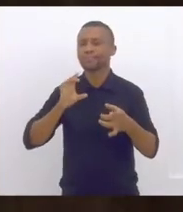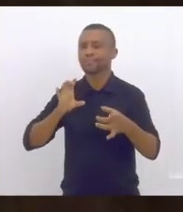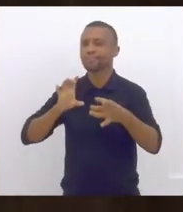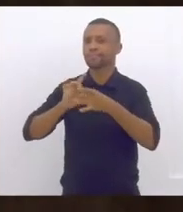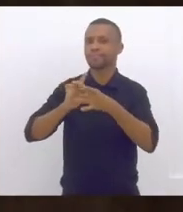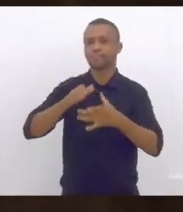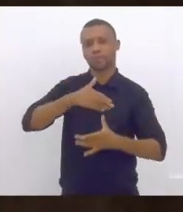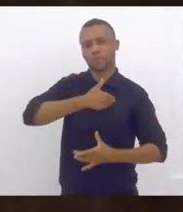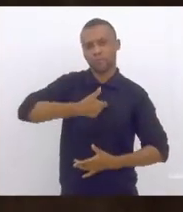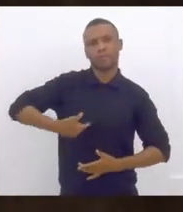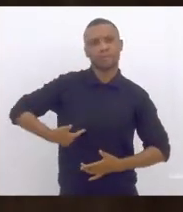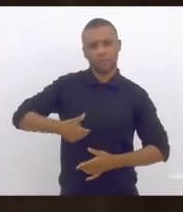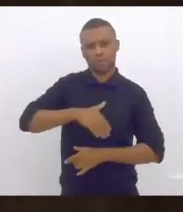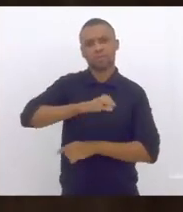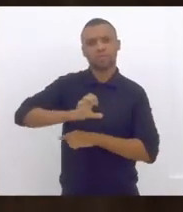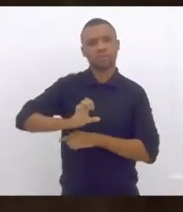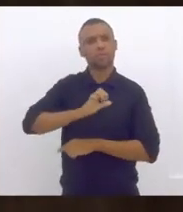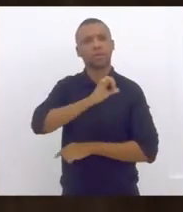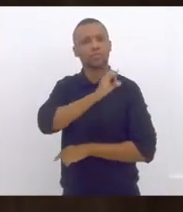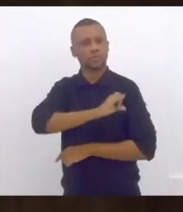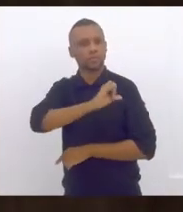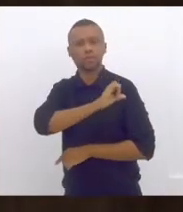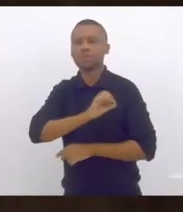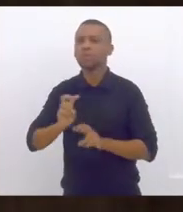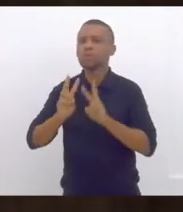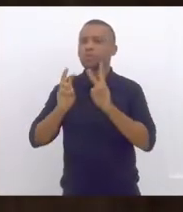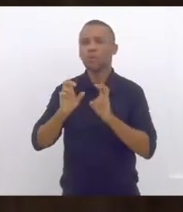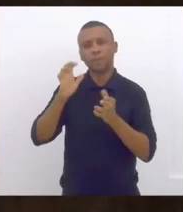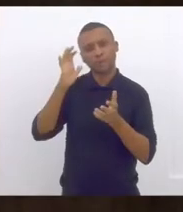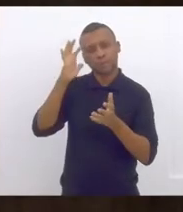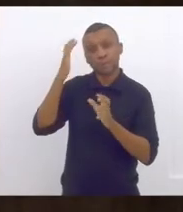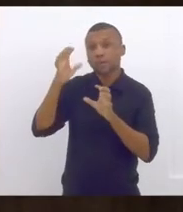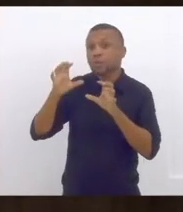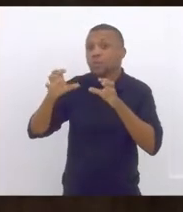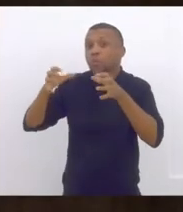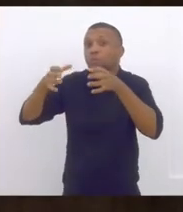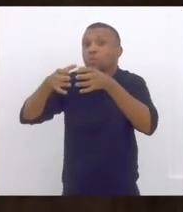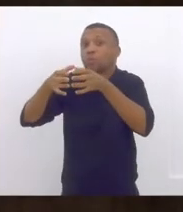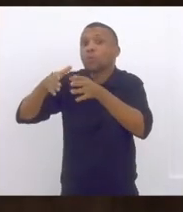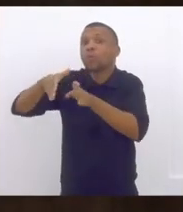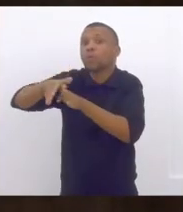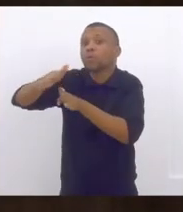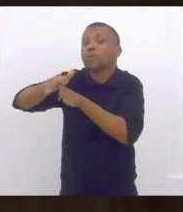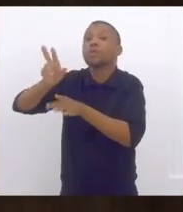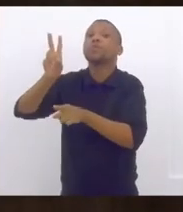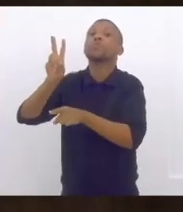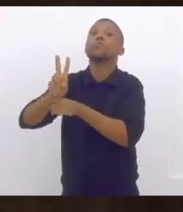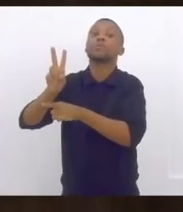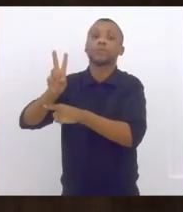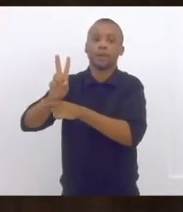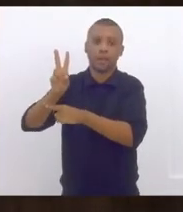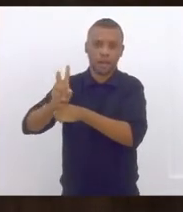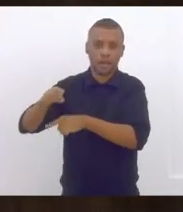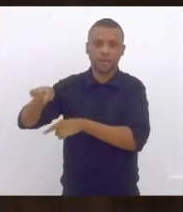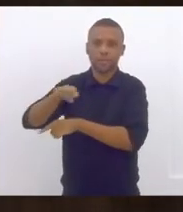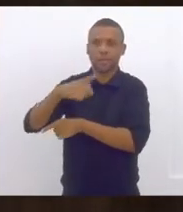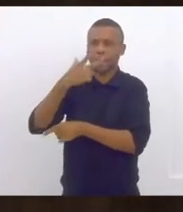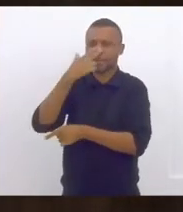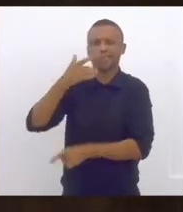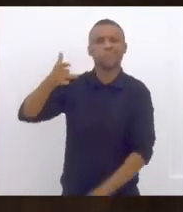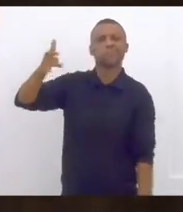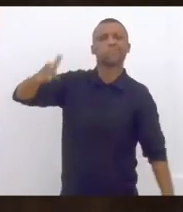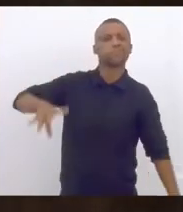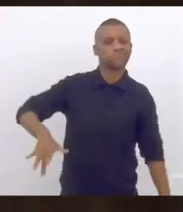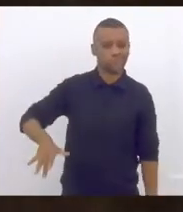o governo do Estado, da situação dos conselhos tutelares. Estão completamente